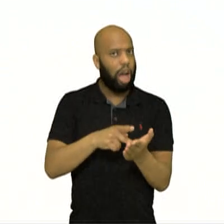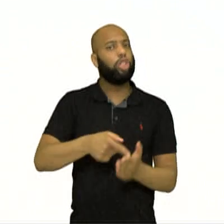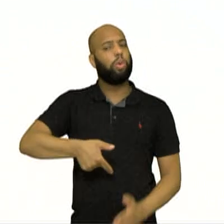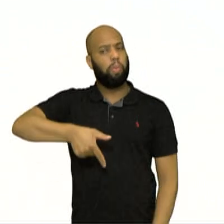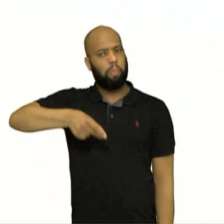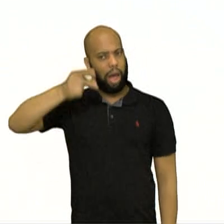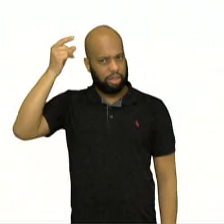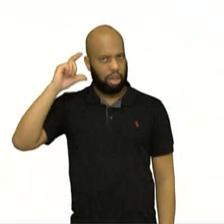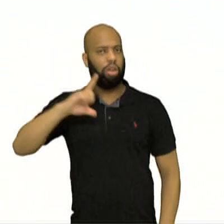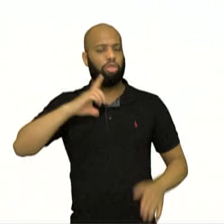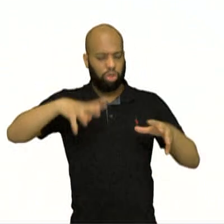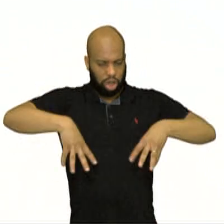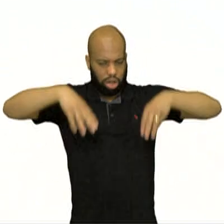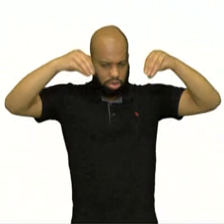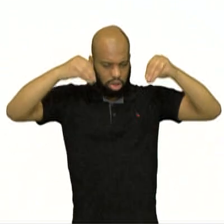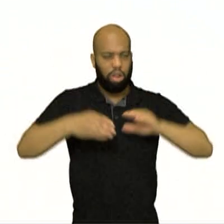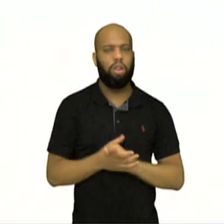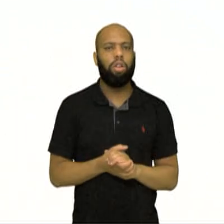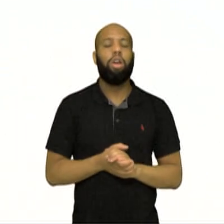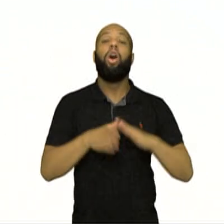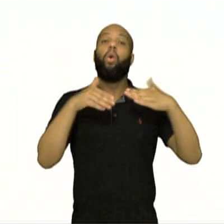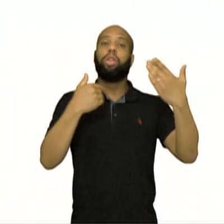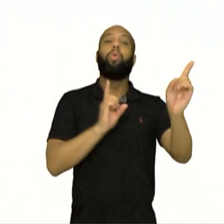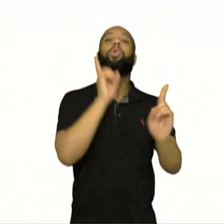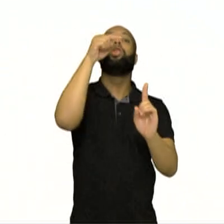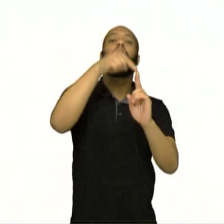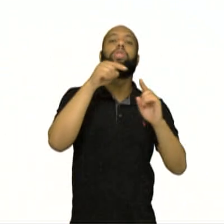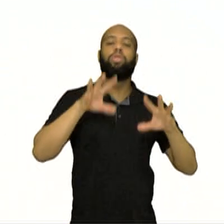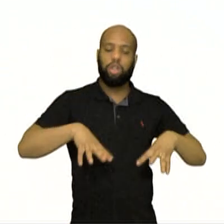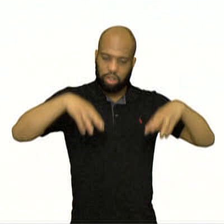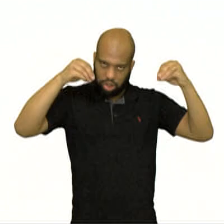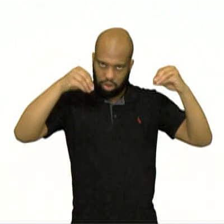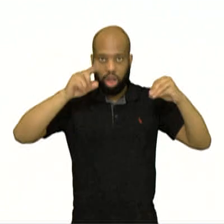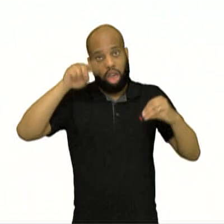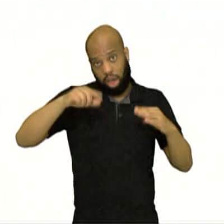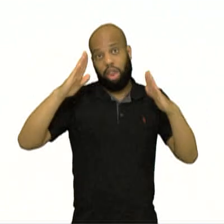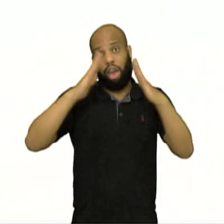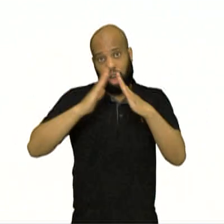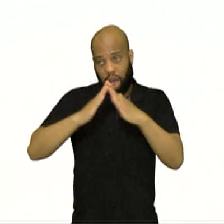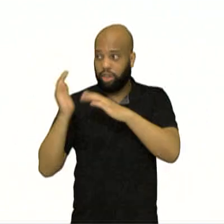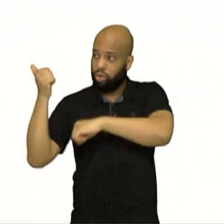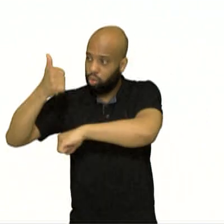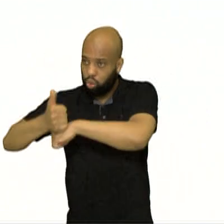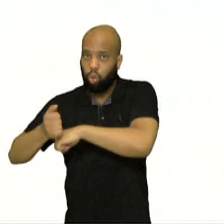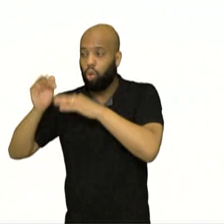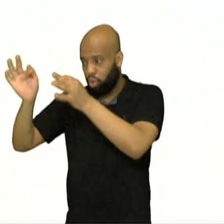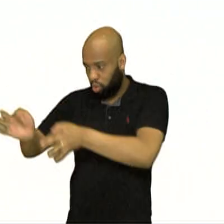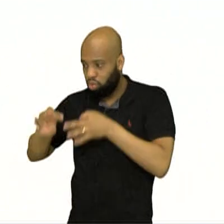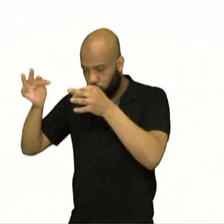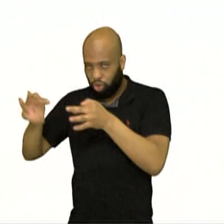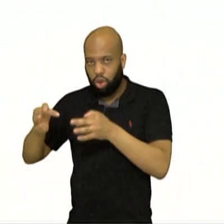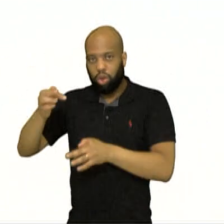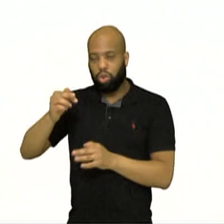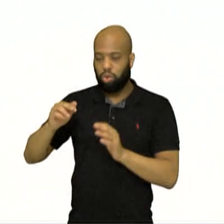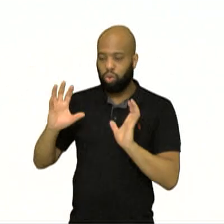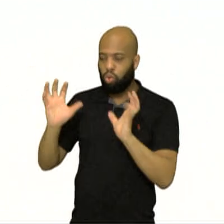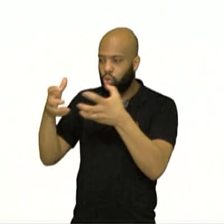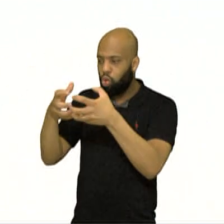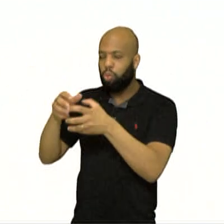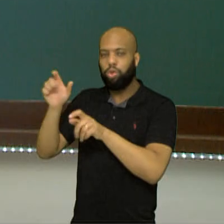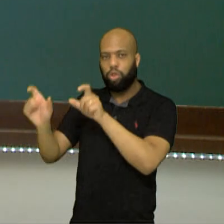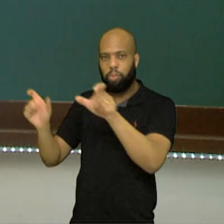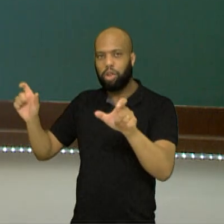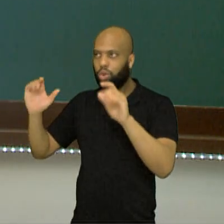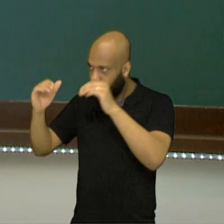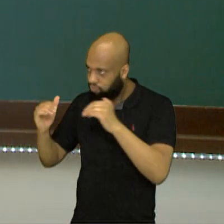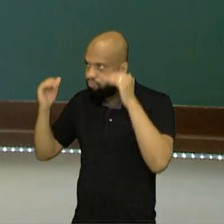pessoal? E a sua função, além de moradia para o senhor, para a família ali, para os nobres do feudo ali, né,